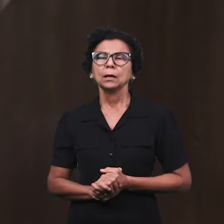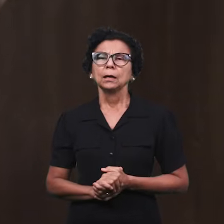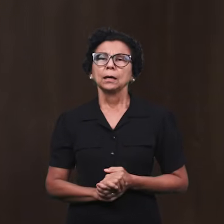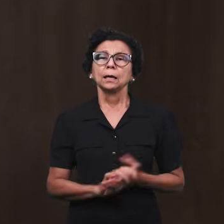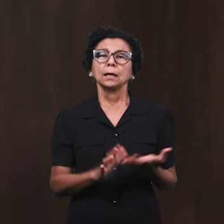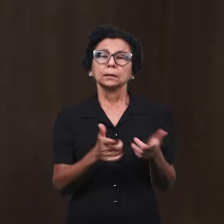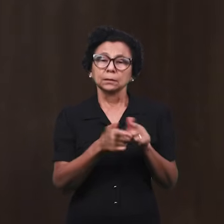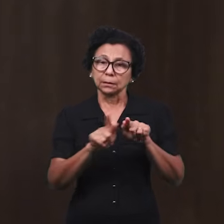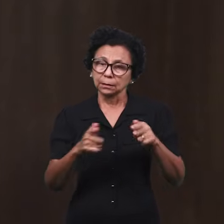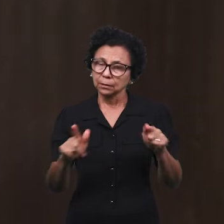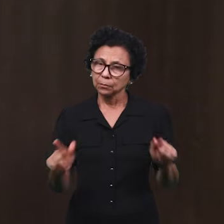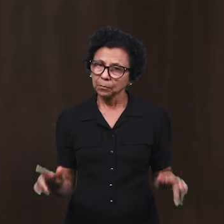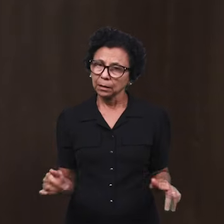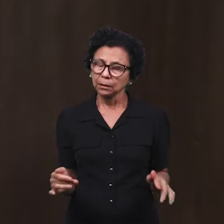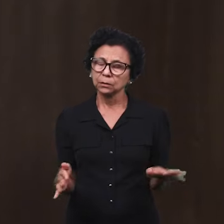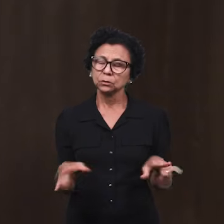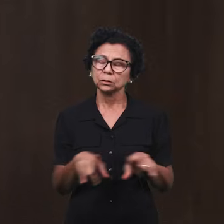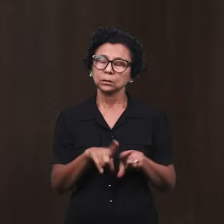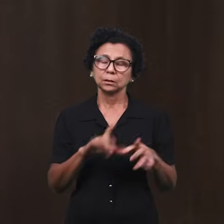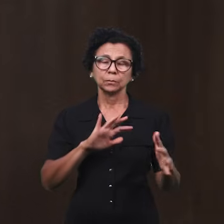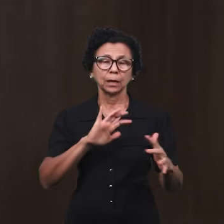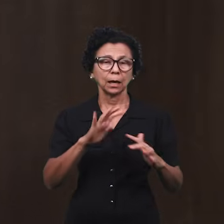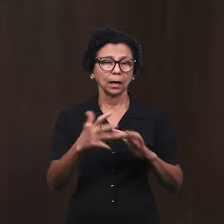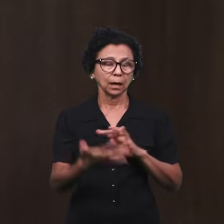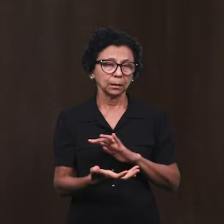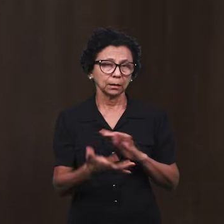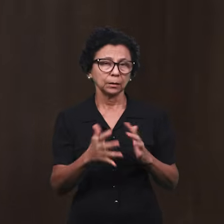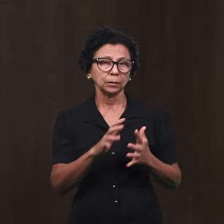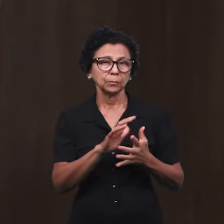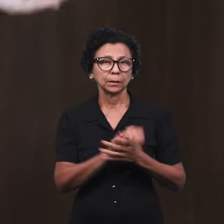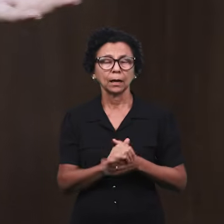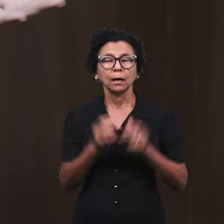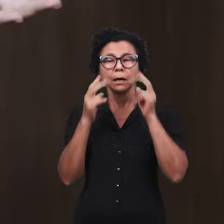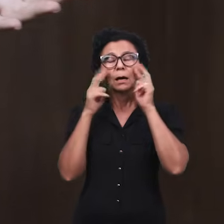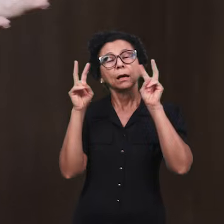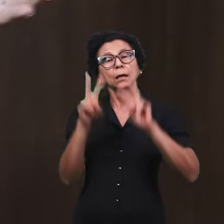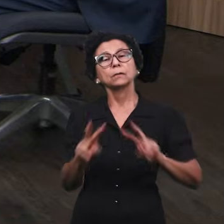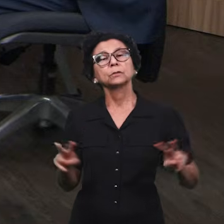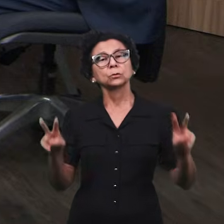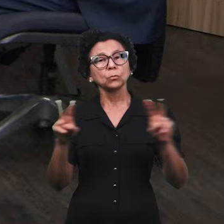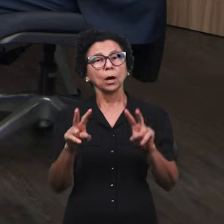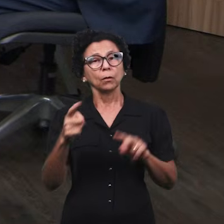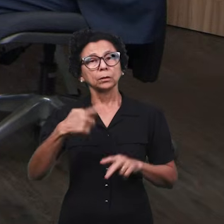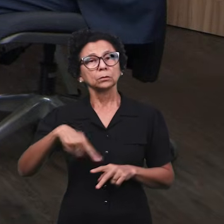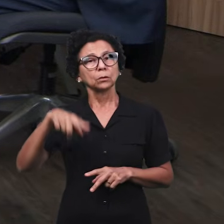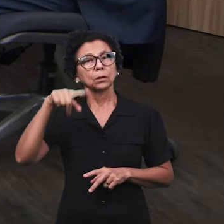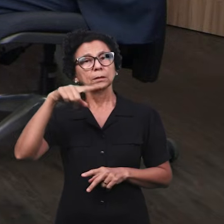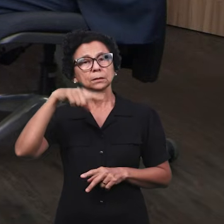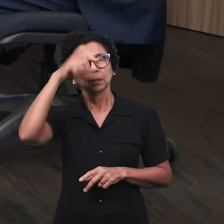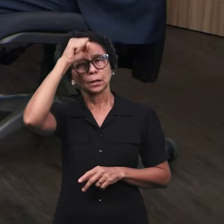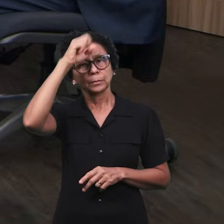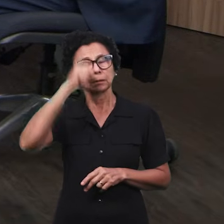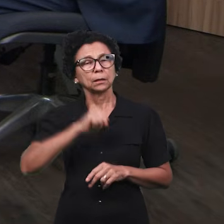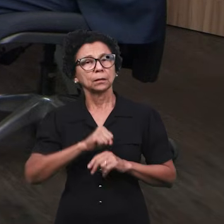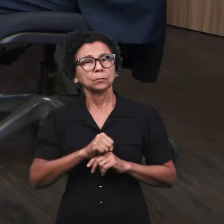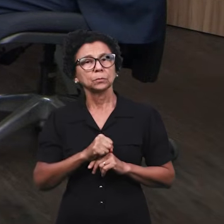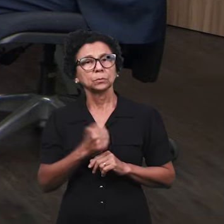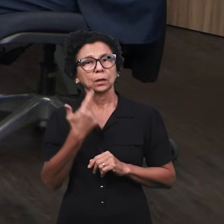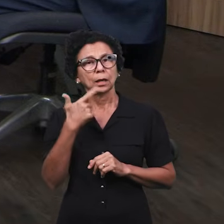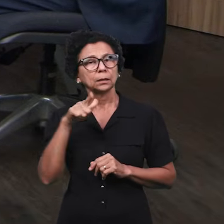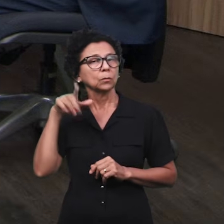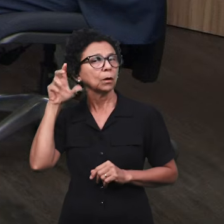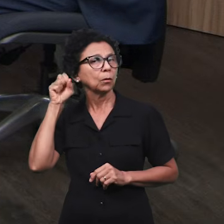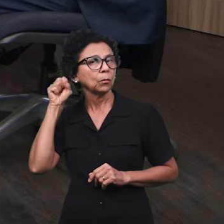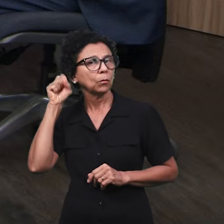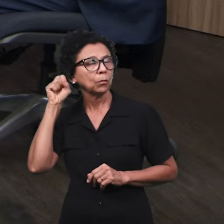3D, porque a gente sai de uma língua oral, uma língua 2D, nós vamos para uma língua 3D, que é visual. Então, tudo que eu estou ouvindo, a intérprete aqui, ela